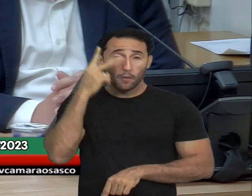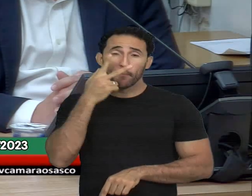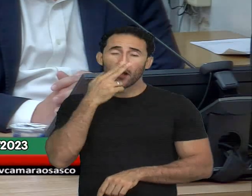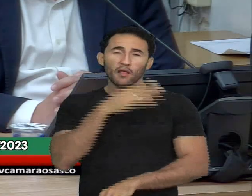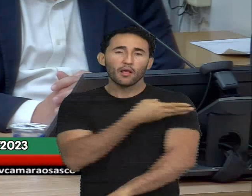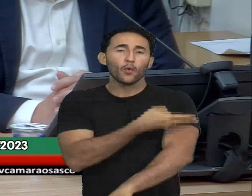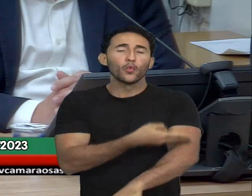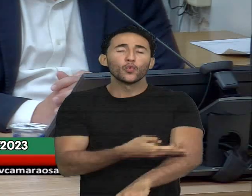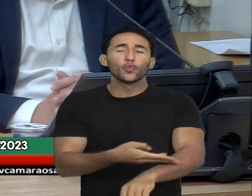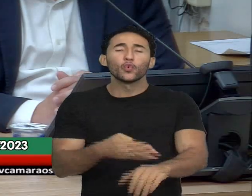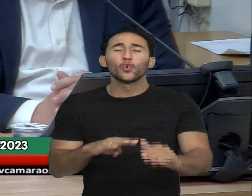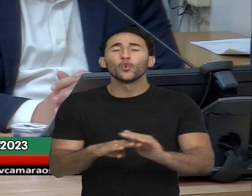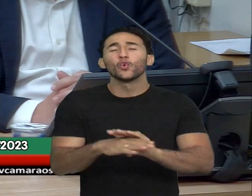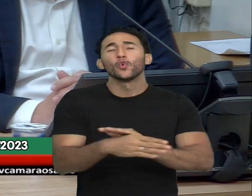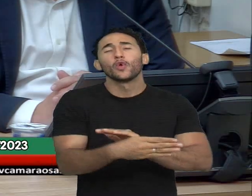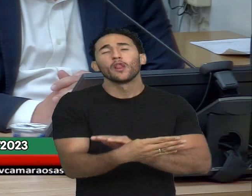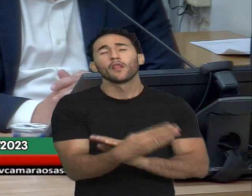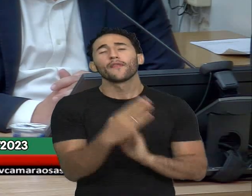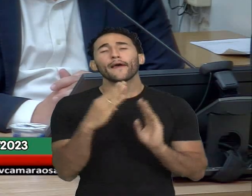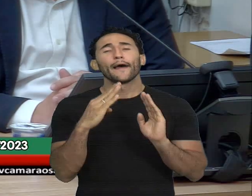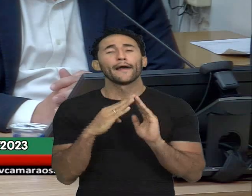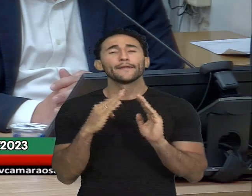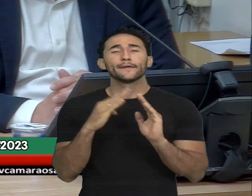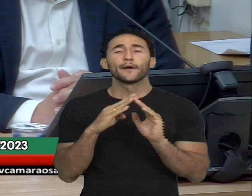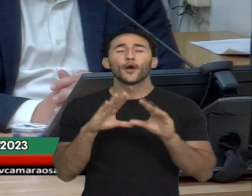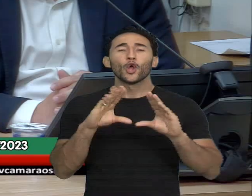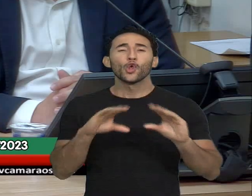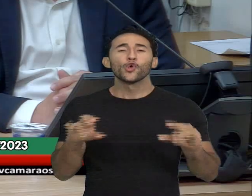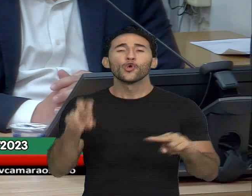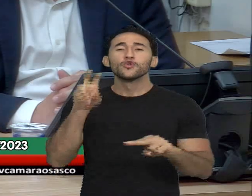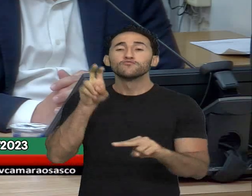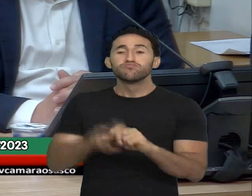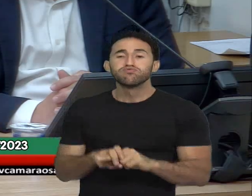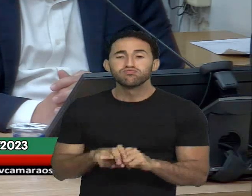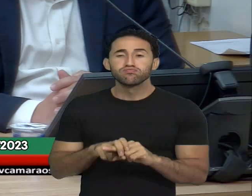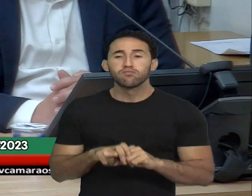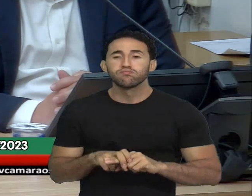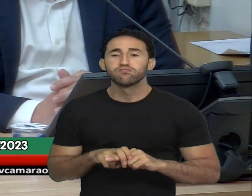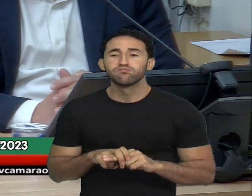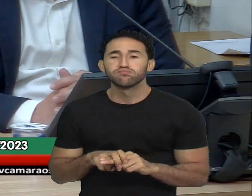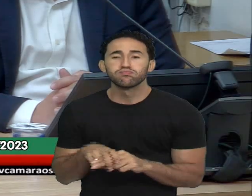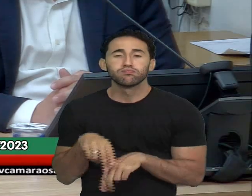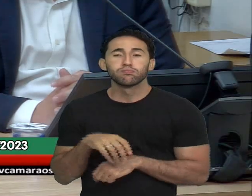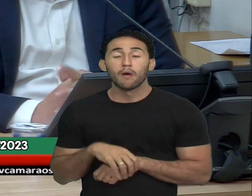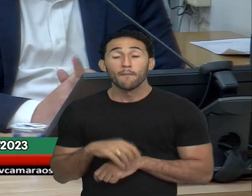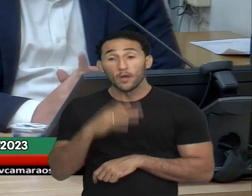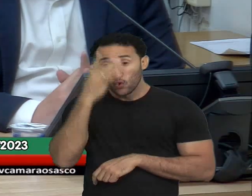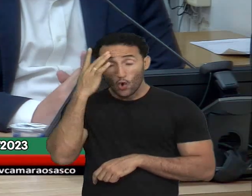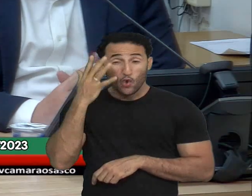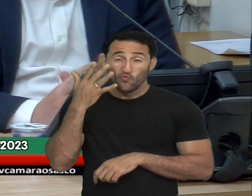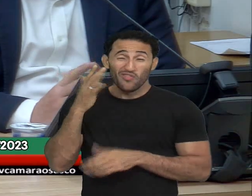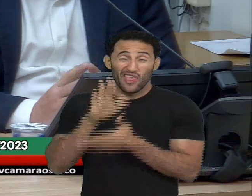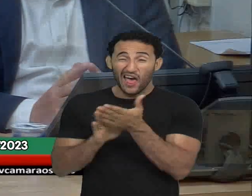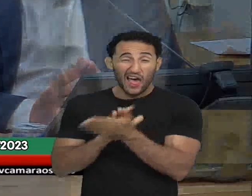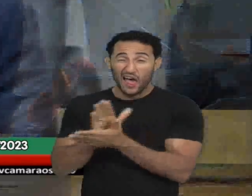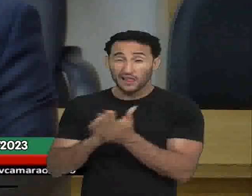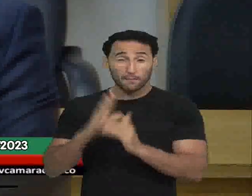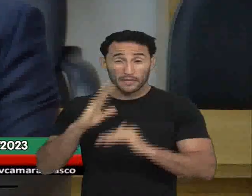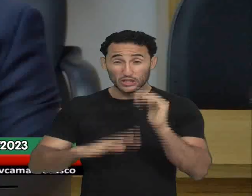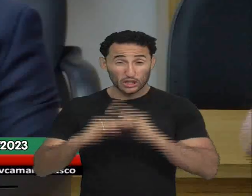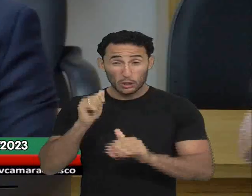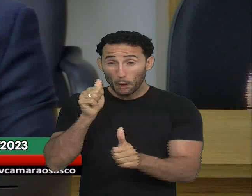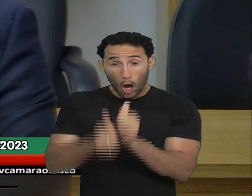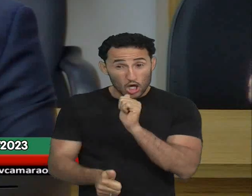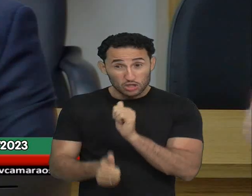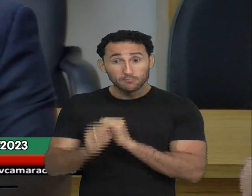um esporte e também não tem assim hábito bom para se alimentar, né, pode ocorrer um infarto? Pode, né? Essas